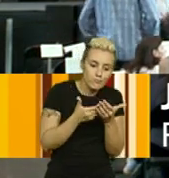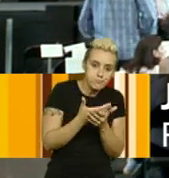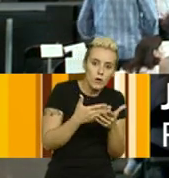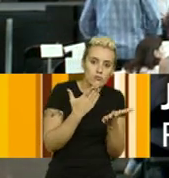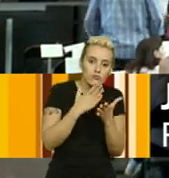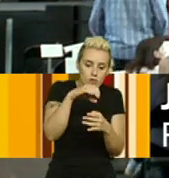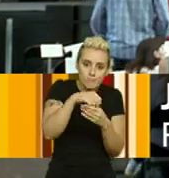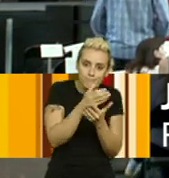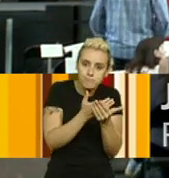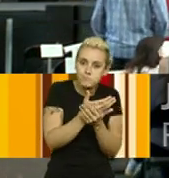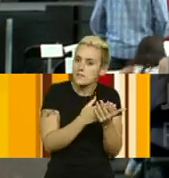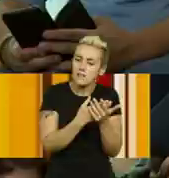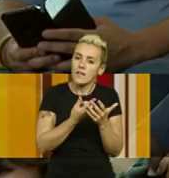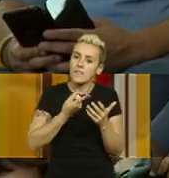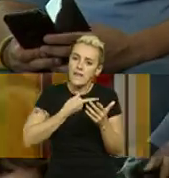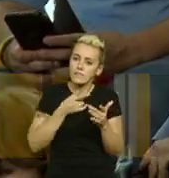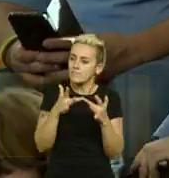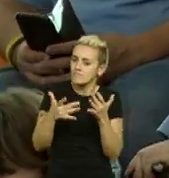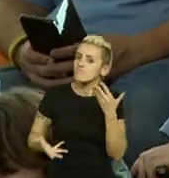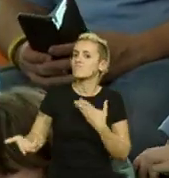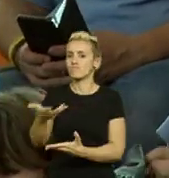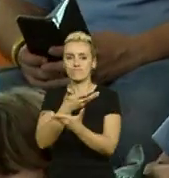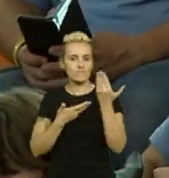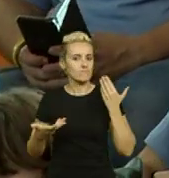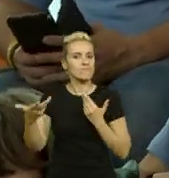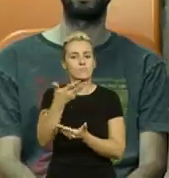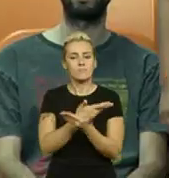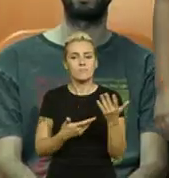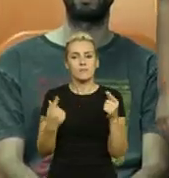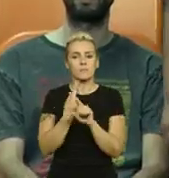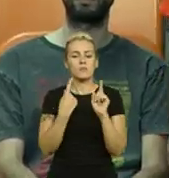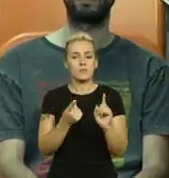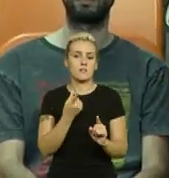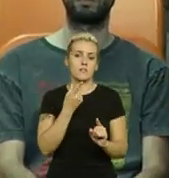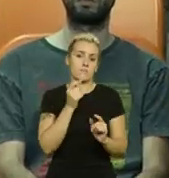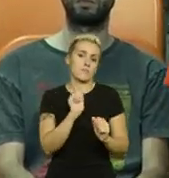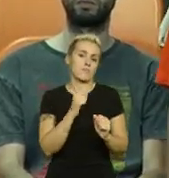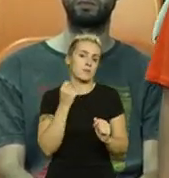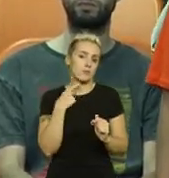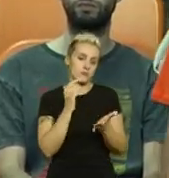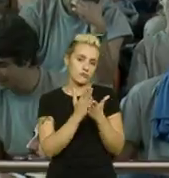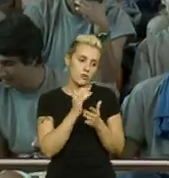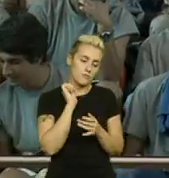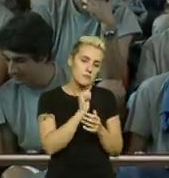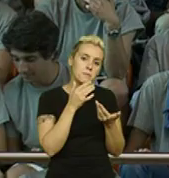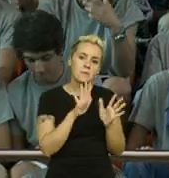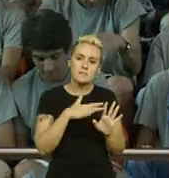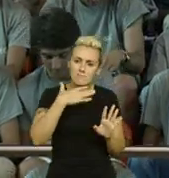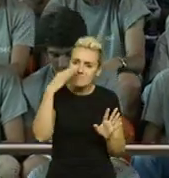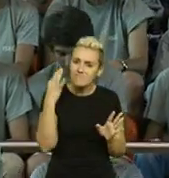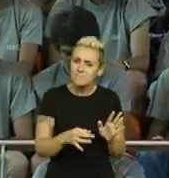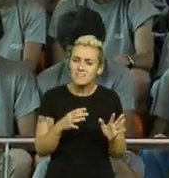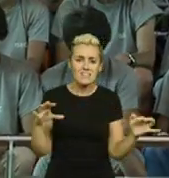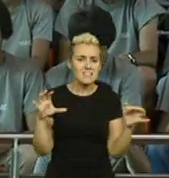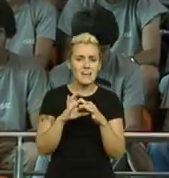pouco dentro da sua escola devem interagir uns com os outros devem perceber que um curso que está numa determinada escola isso